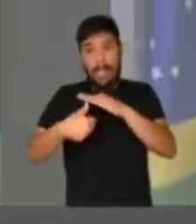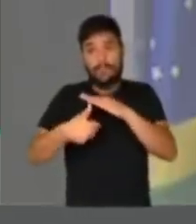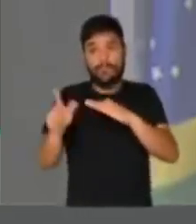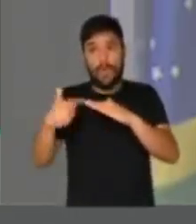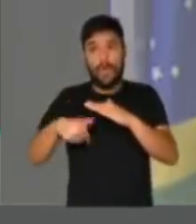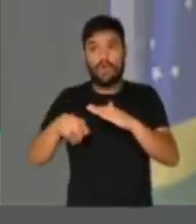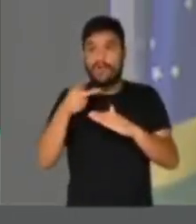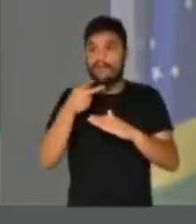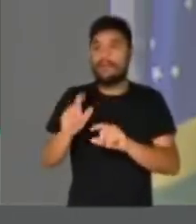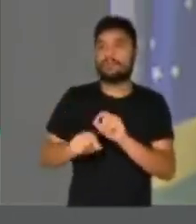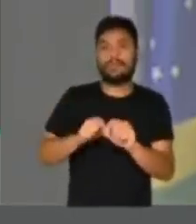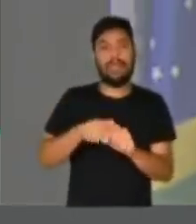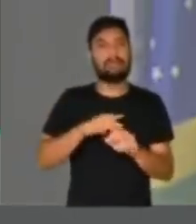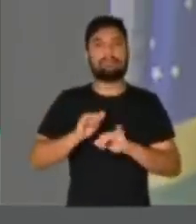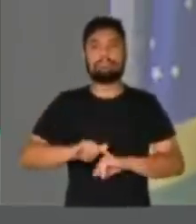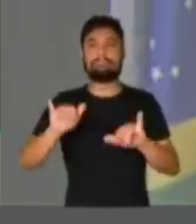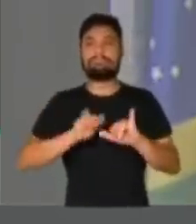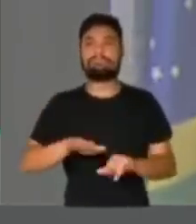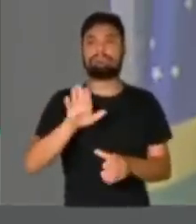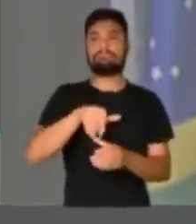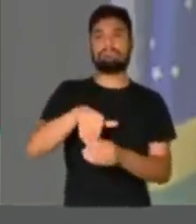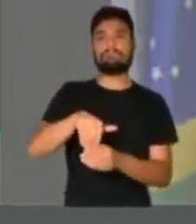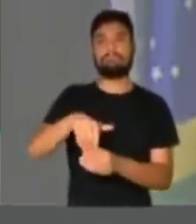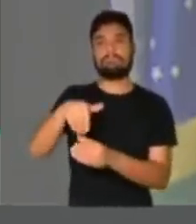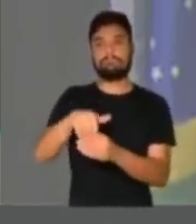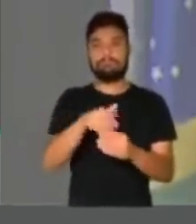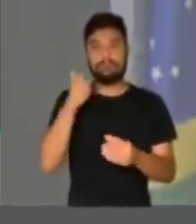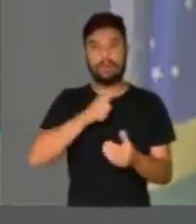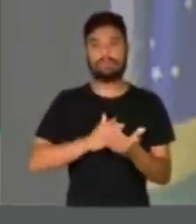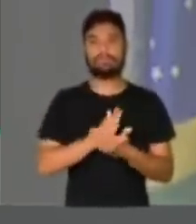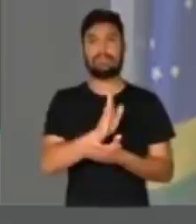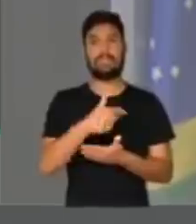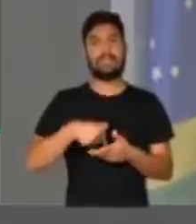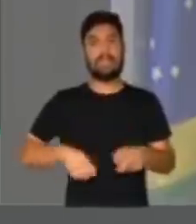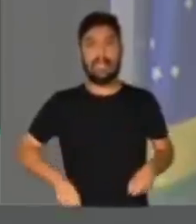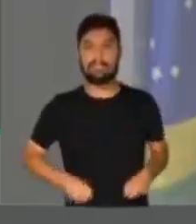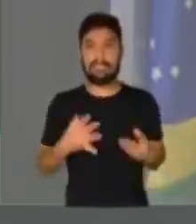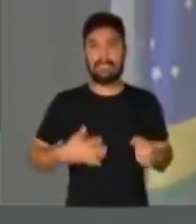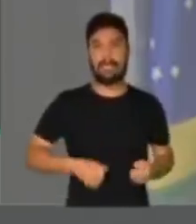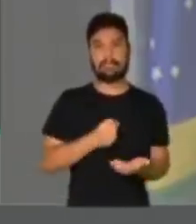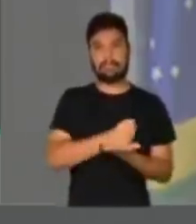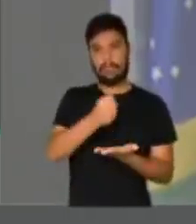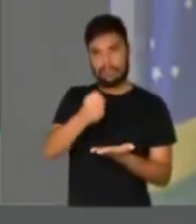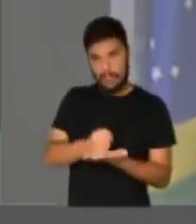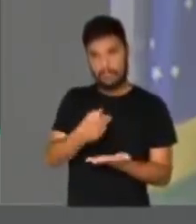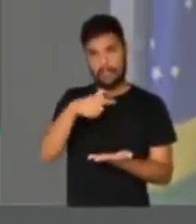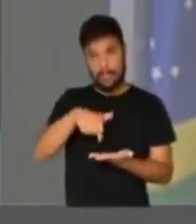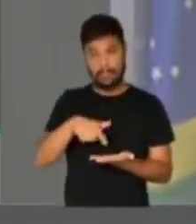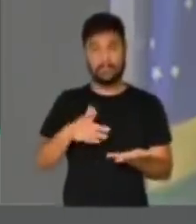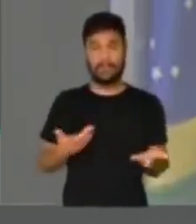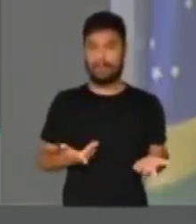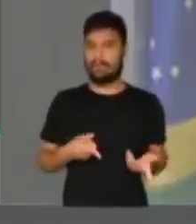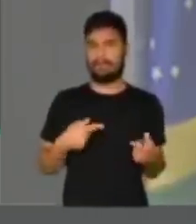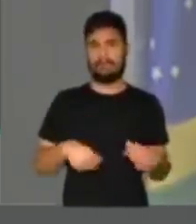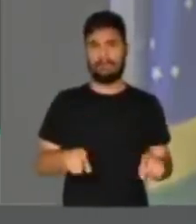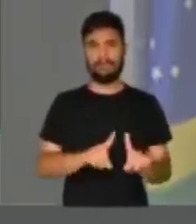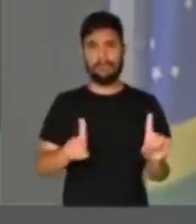do populismo para se eleger, né, aumentando as despesas com o pessoal, principalmente de maneira